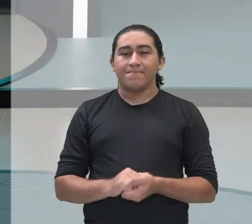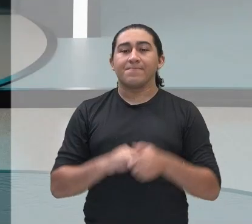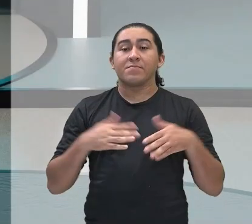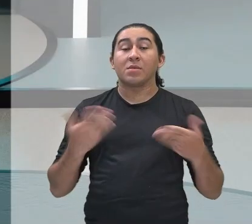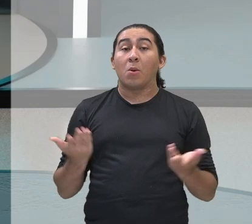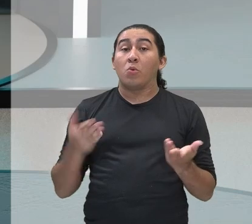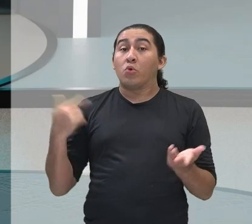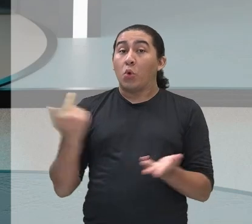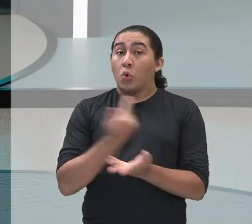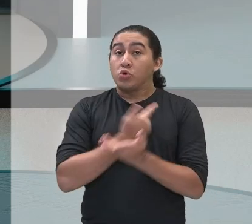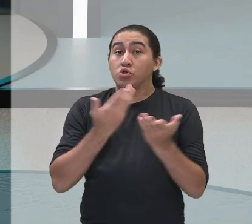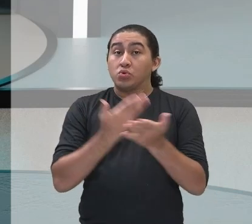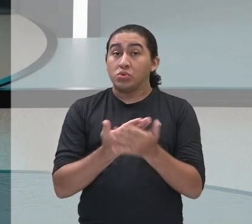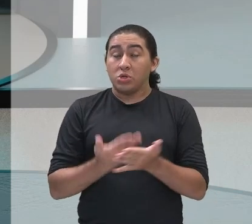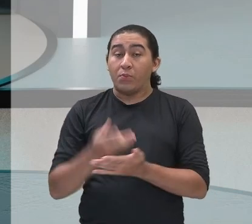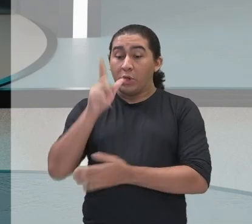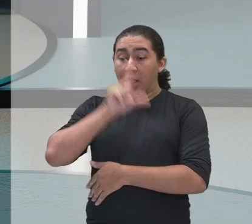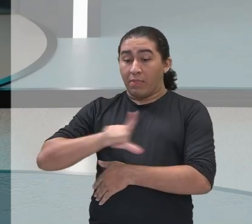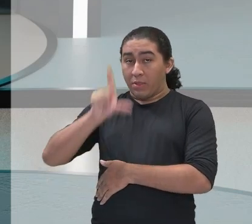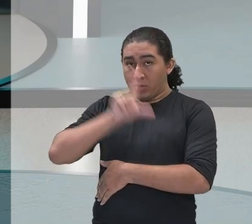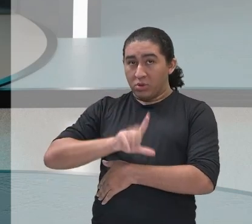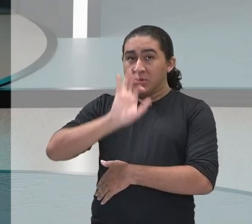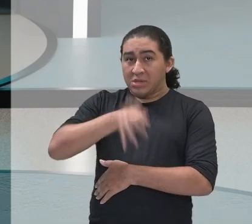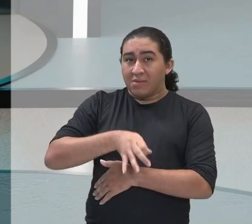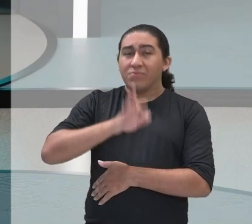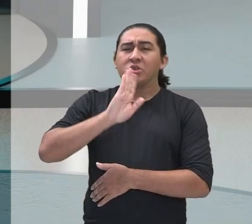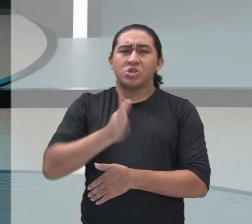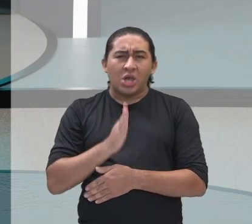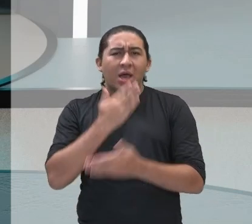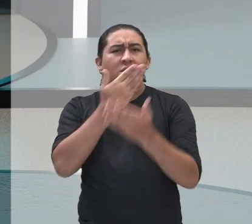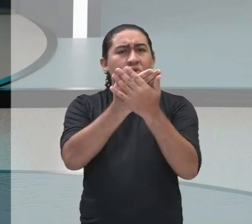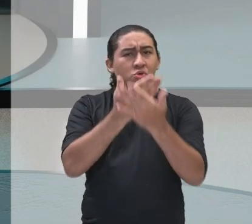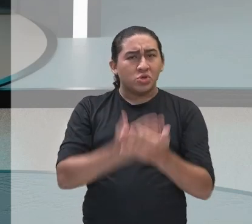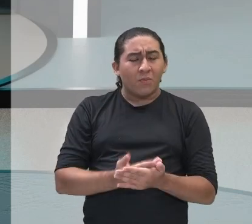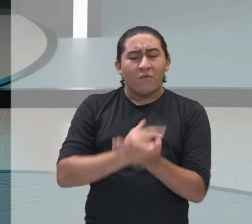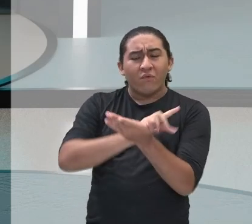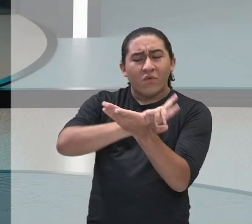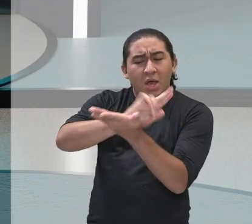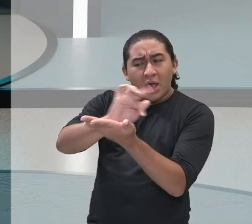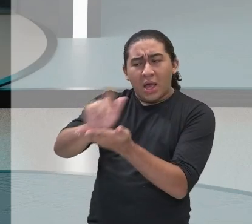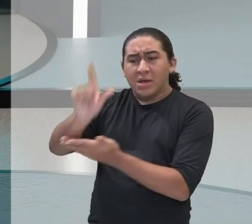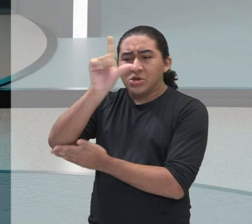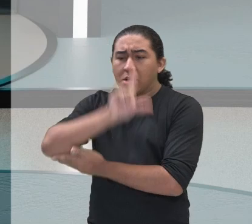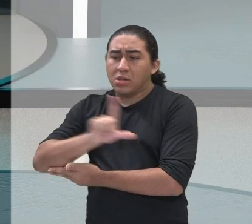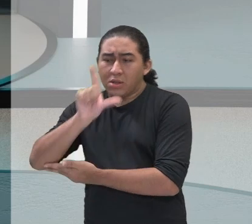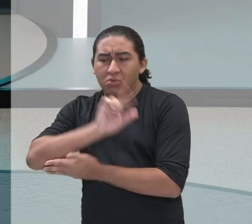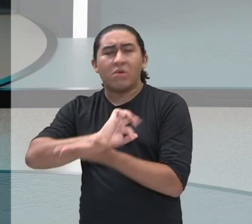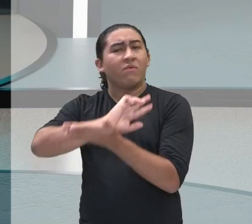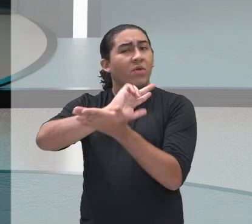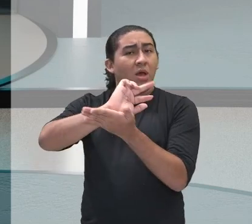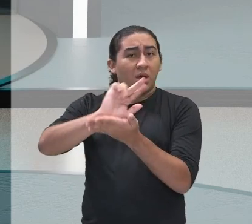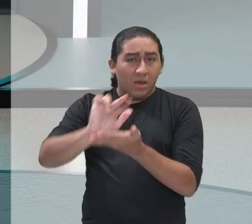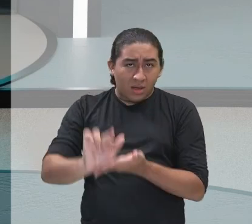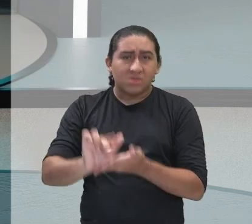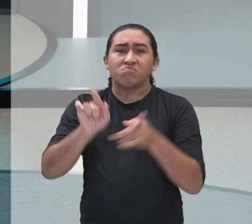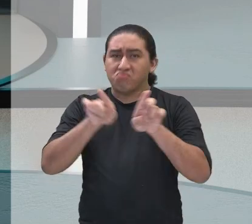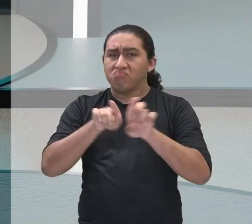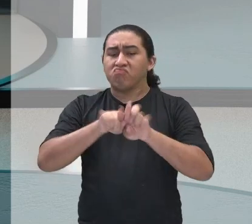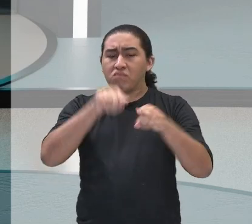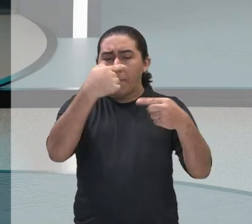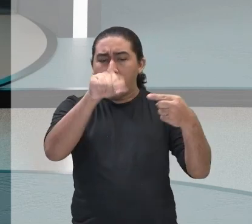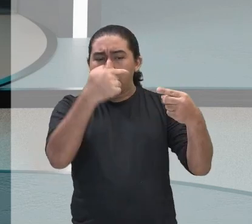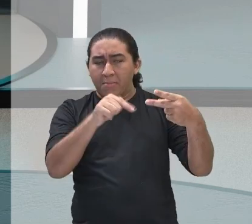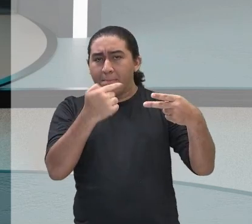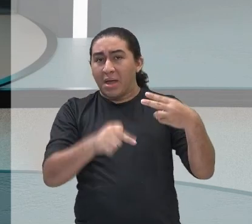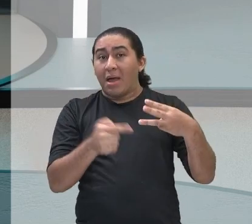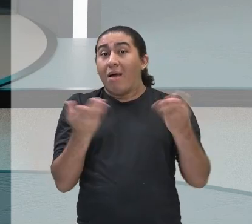Estamos estudando literatura, nós já estudamos trovadorismo, já estudamos humanismo, já estudamos classicismo